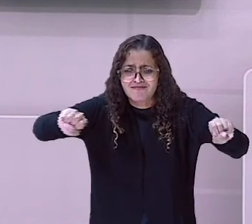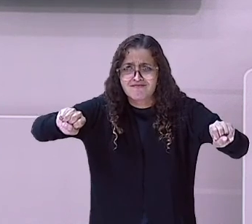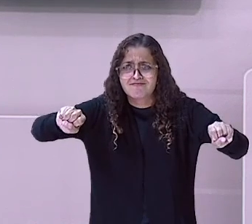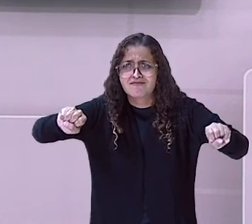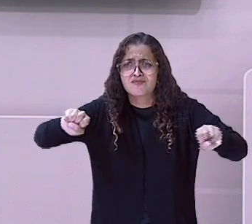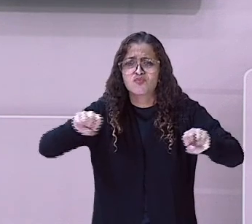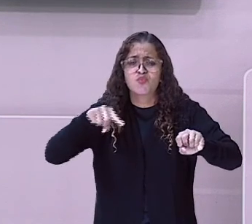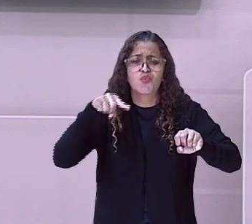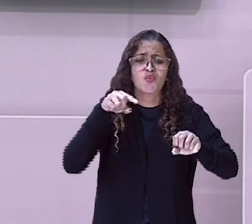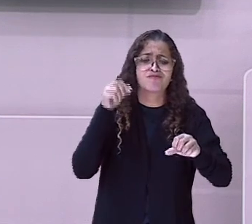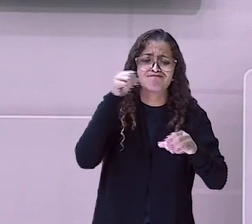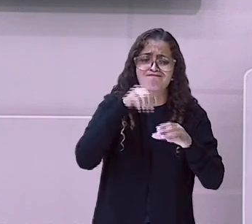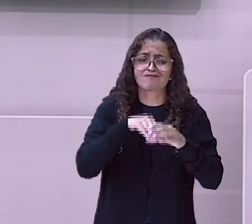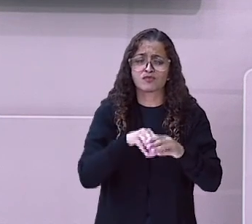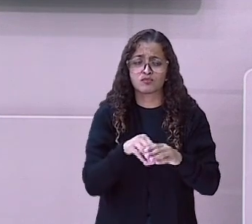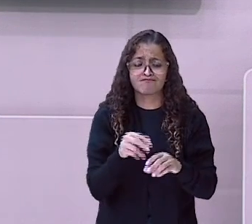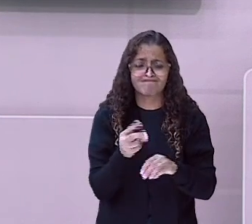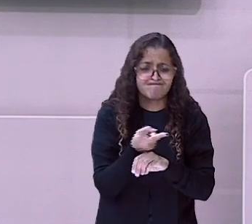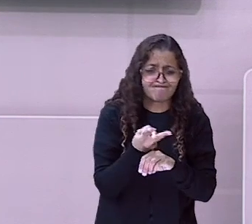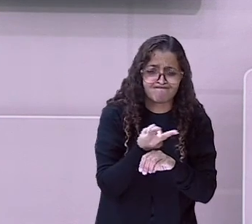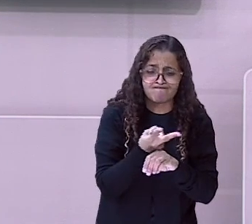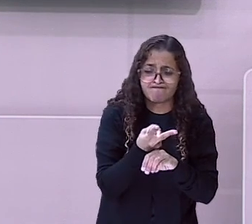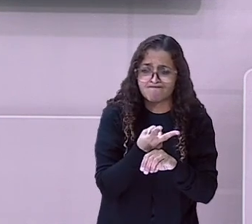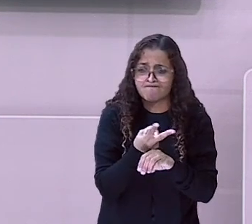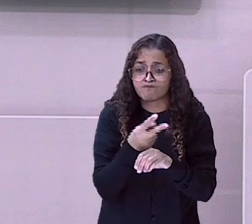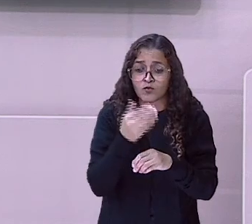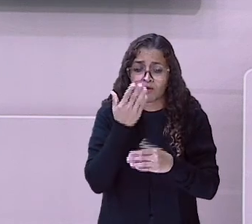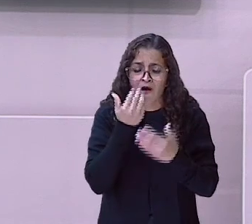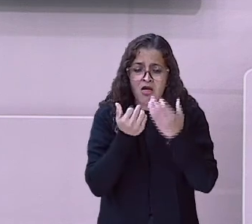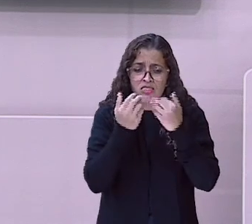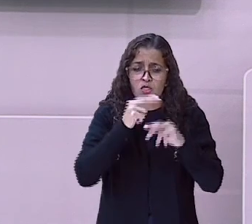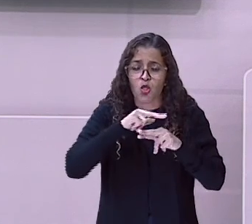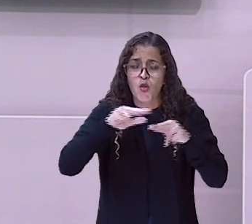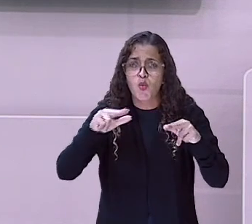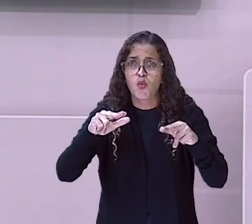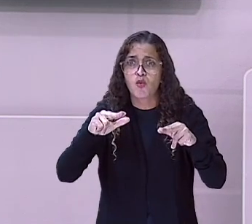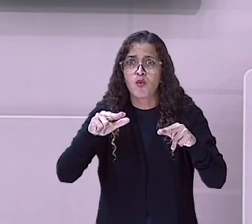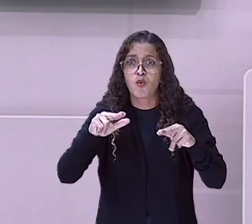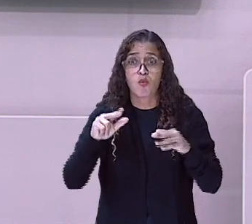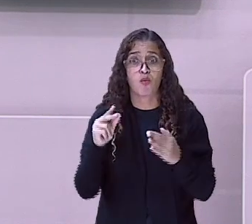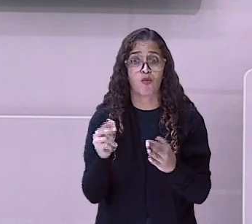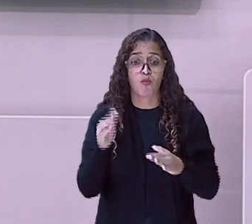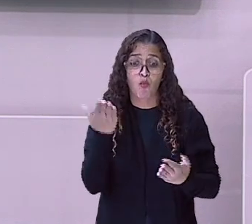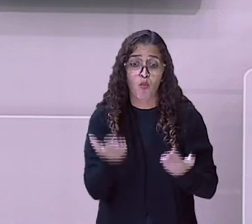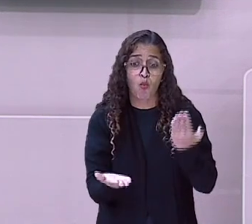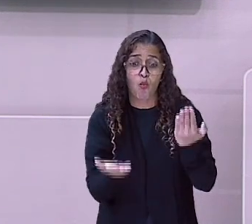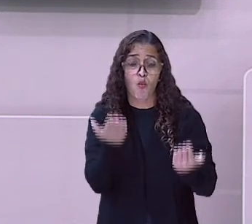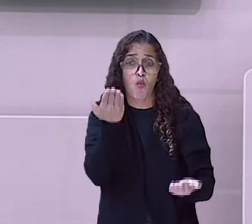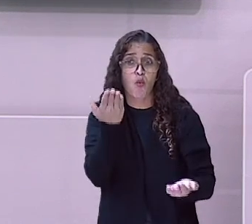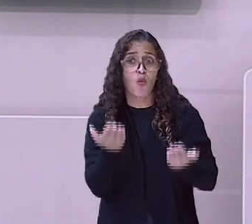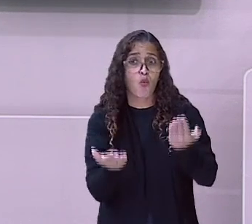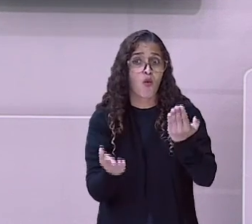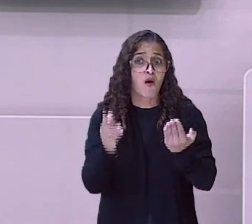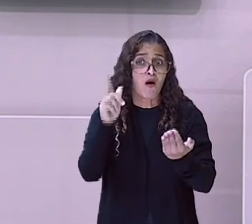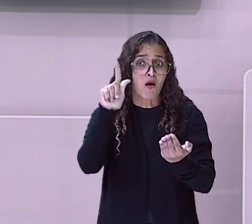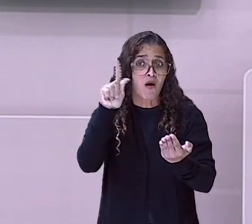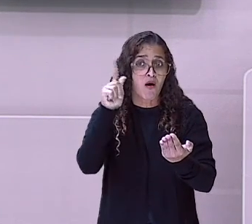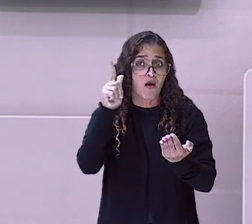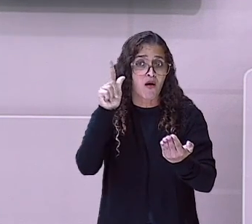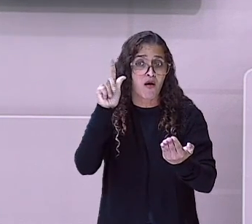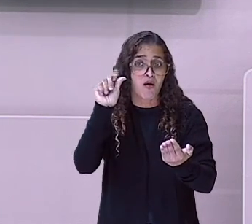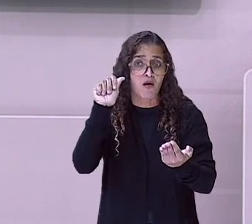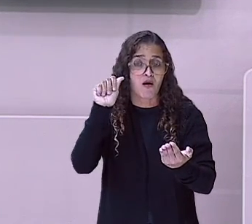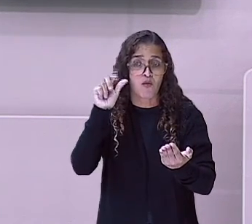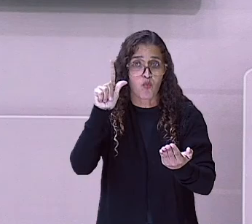4 alimentos que possuem o peso em unidade de medida grama. Vocês lembram da nossa aula de unidade